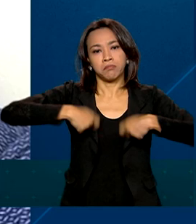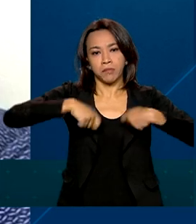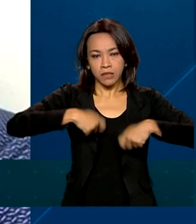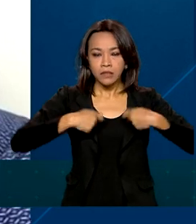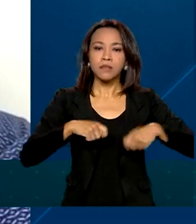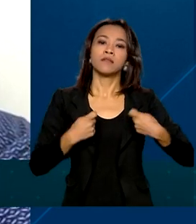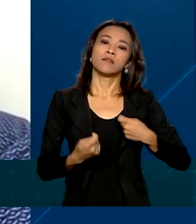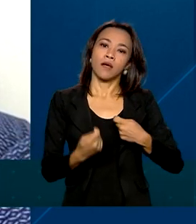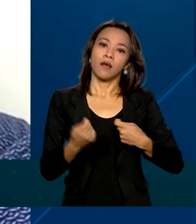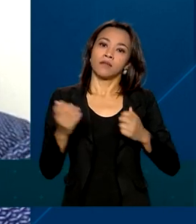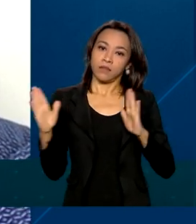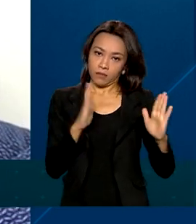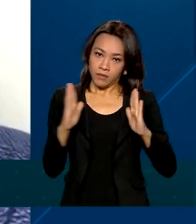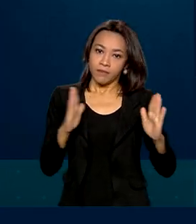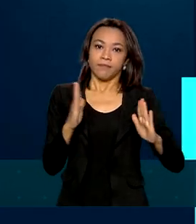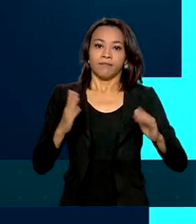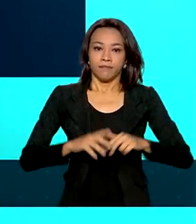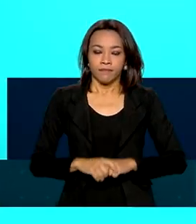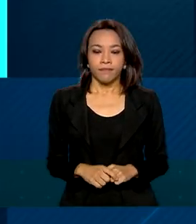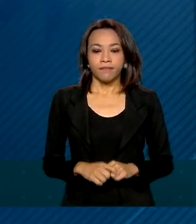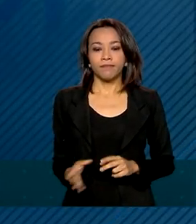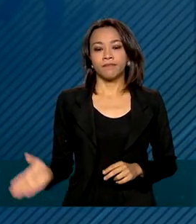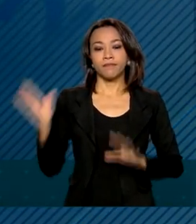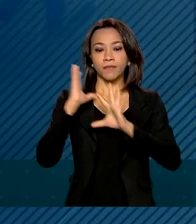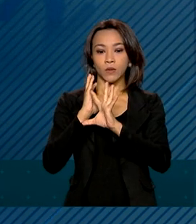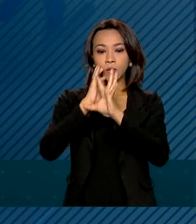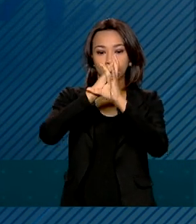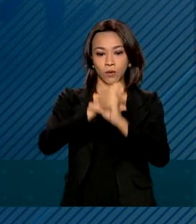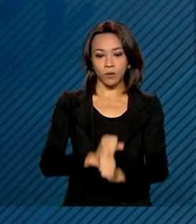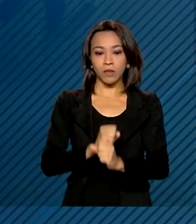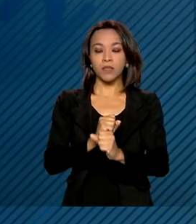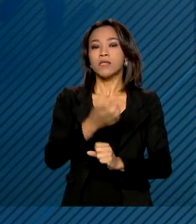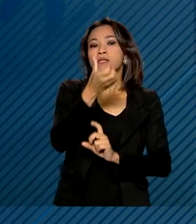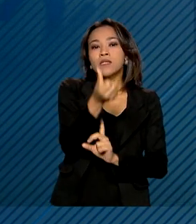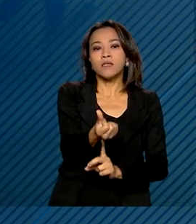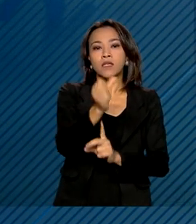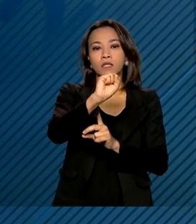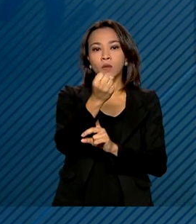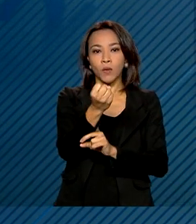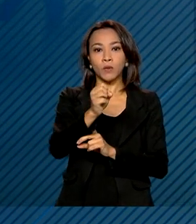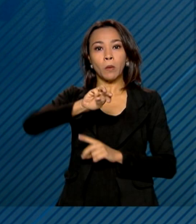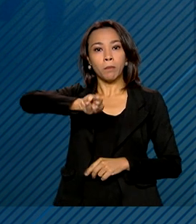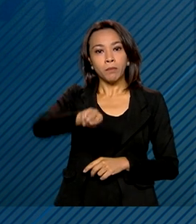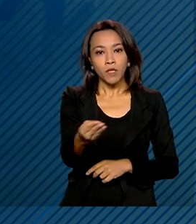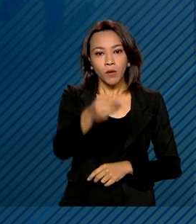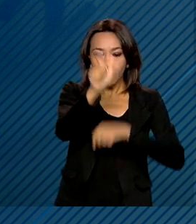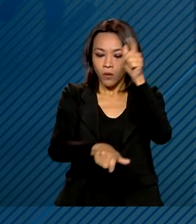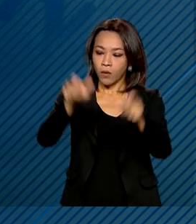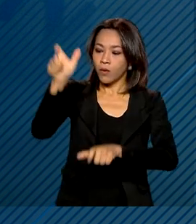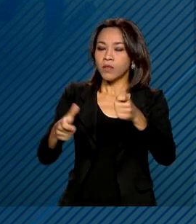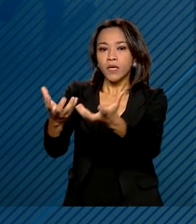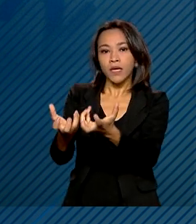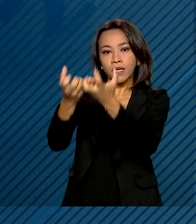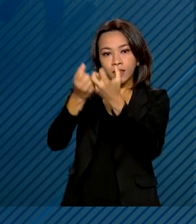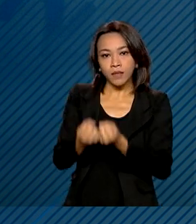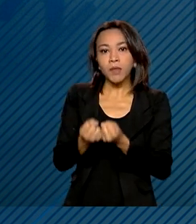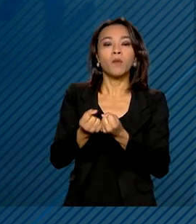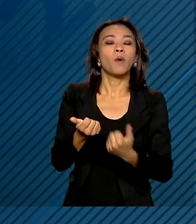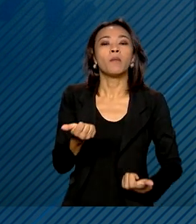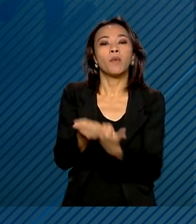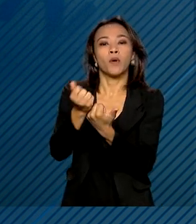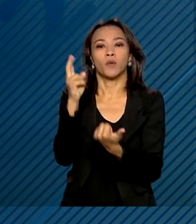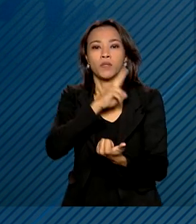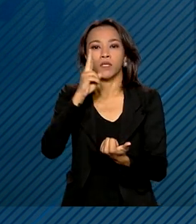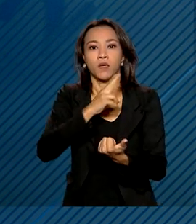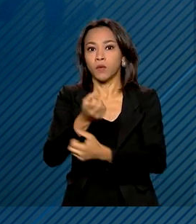no momento dessa situação que estamos vivendo. Ao todo, 68 milhões de brasileiros receberam o auxílio emergencial no ano passado.